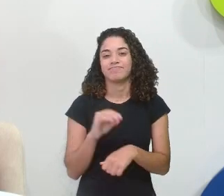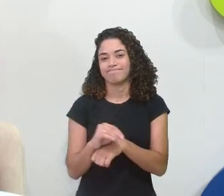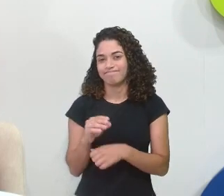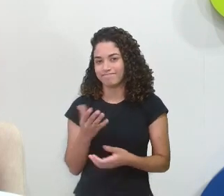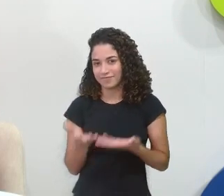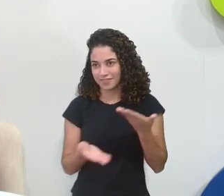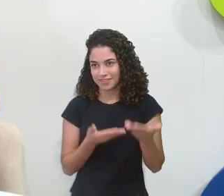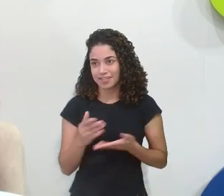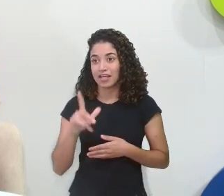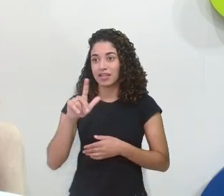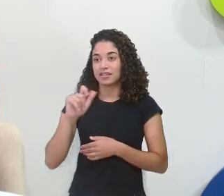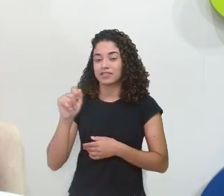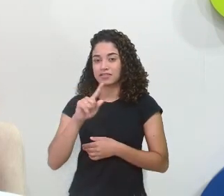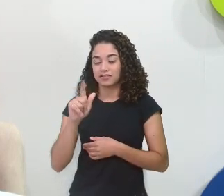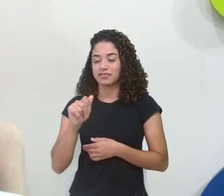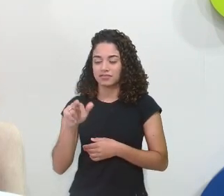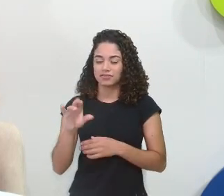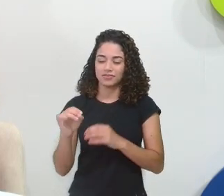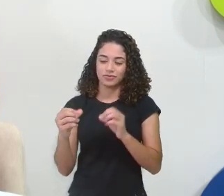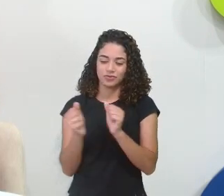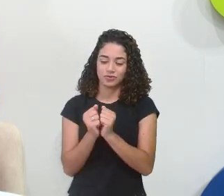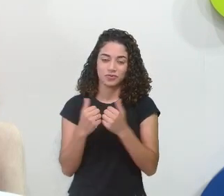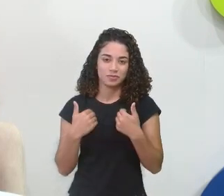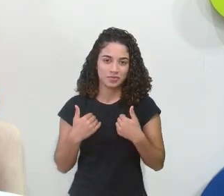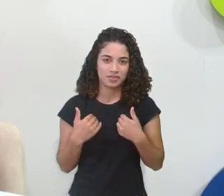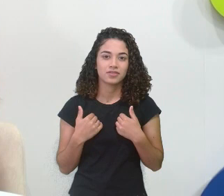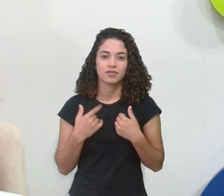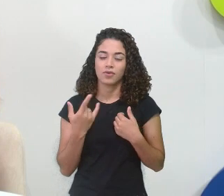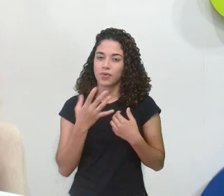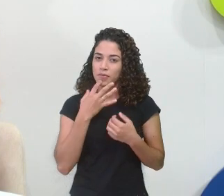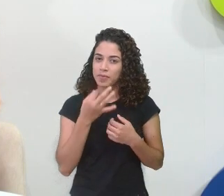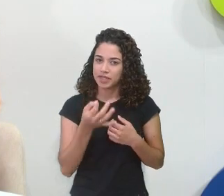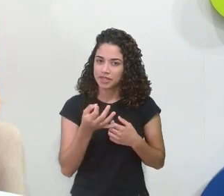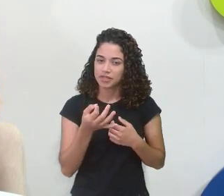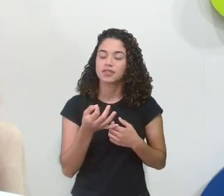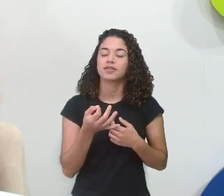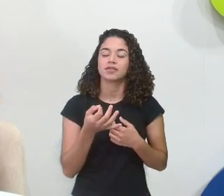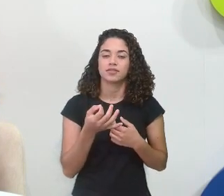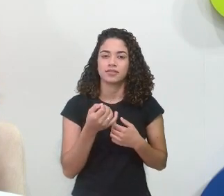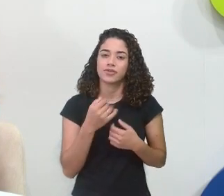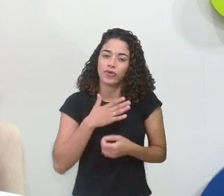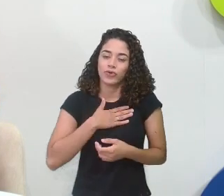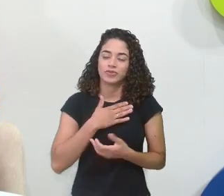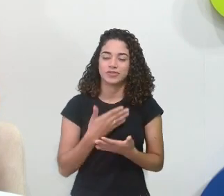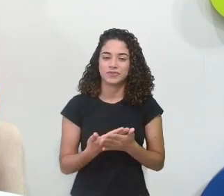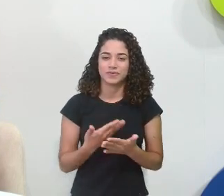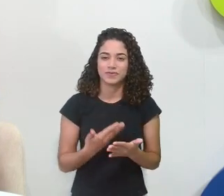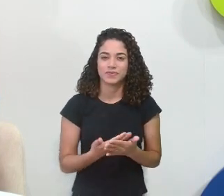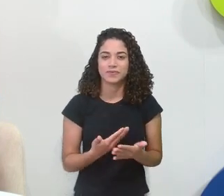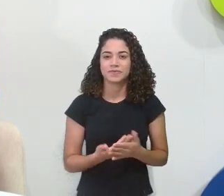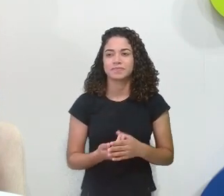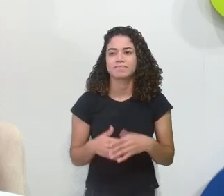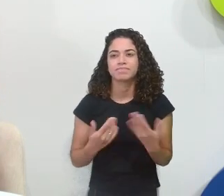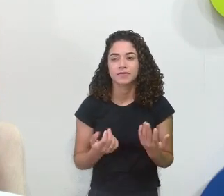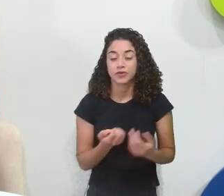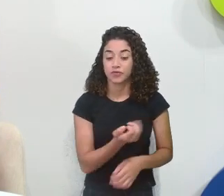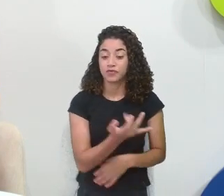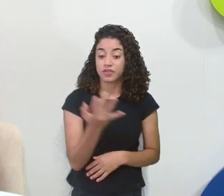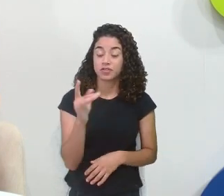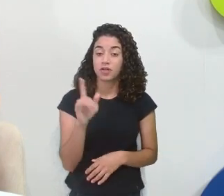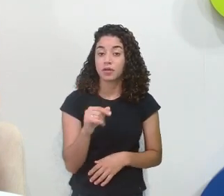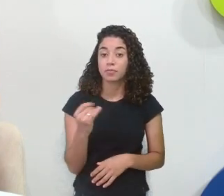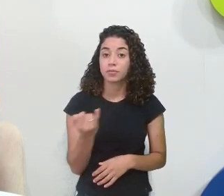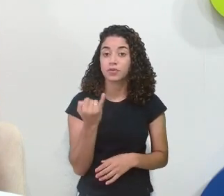Lázaro? Lázaro está aqui comigo, viu? Está aqui legal. comentando, está gostando muito da aula. E aí a vegetação é